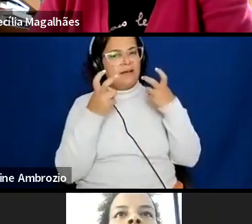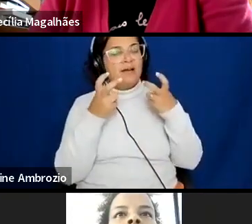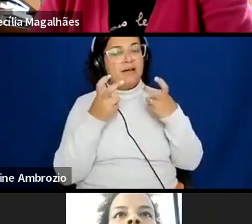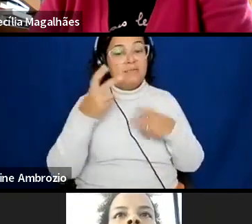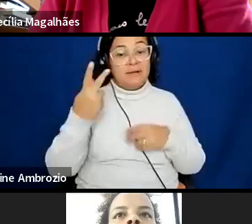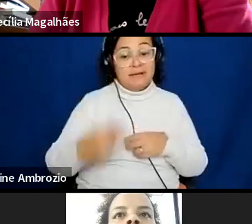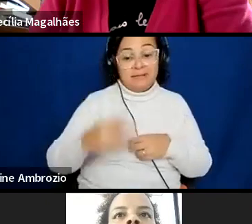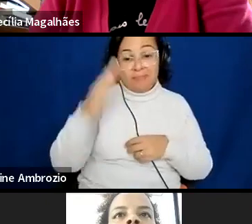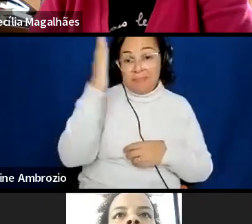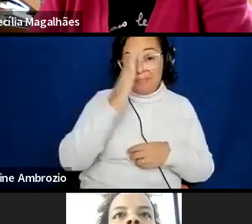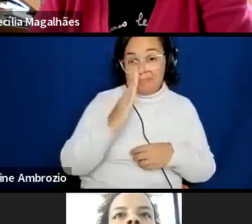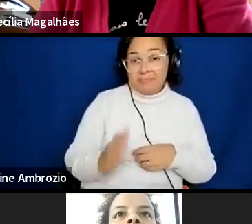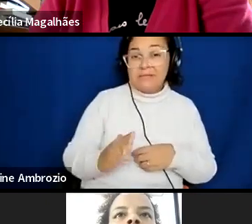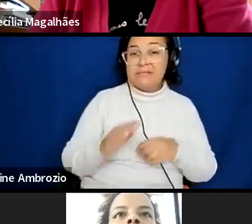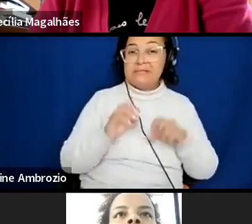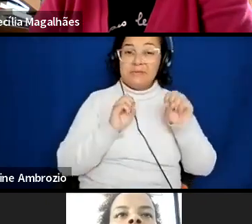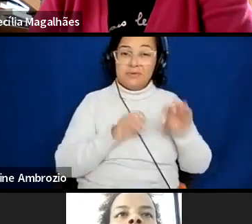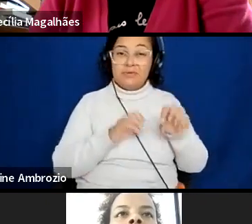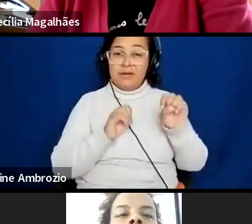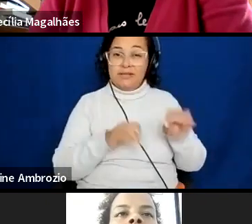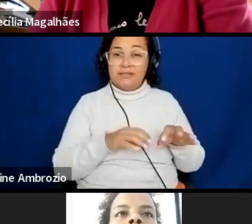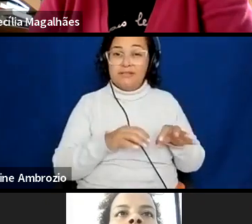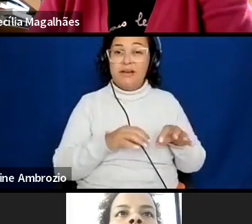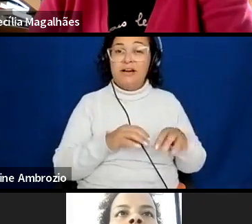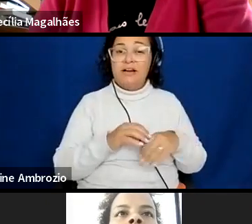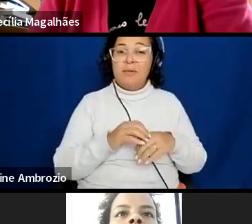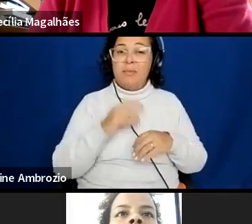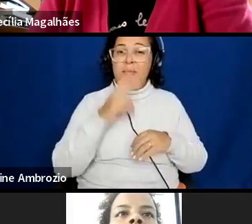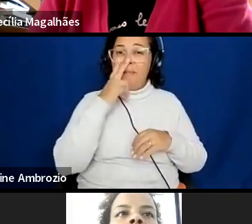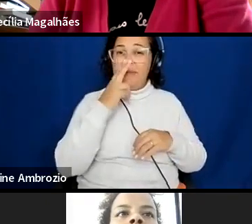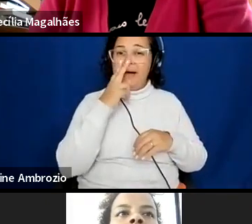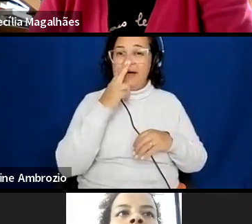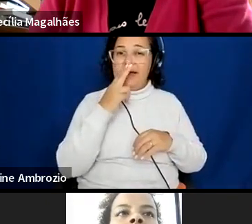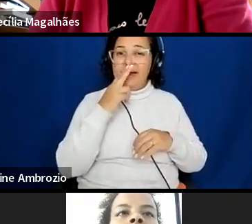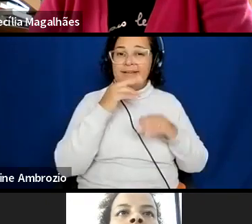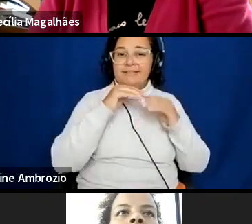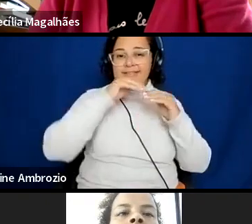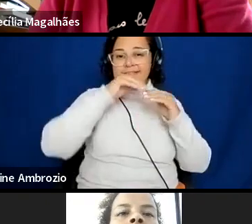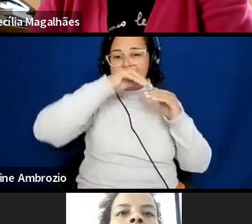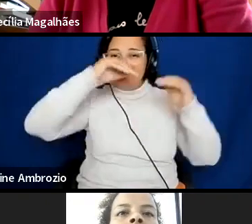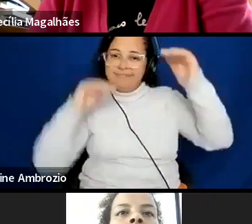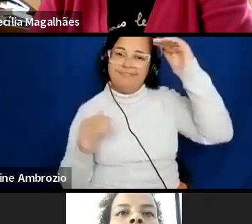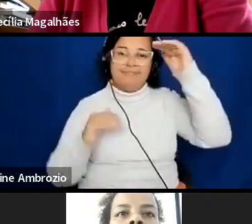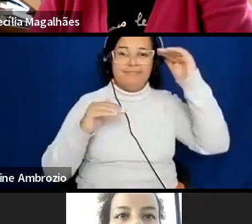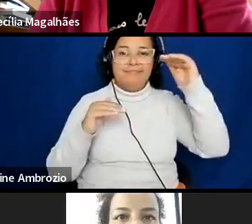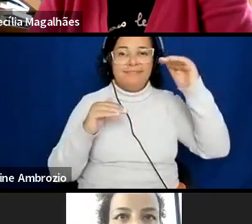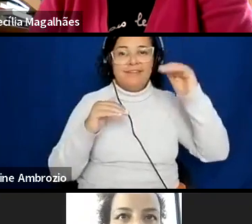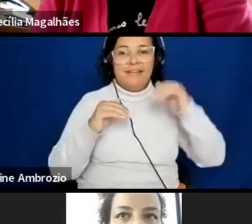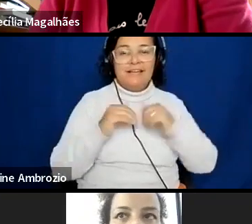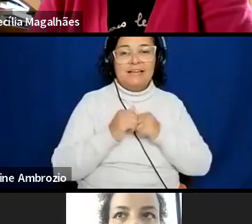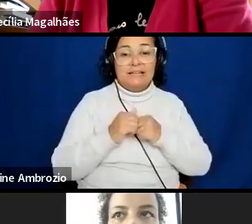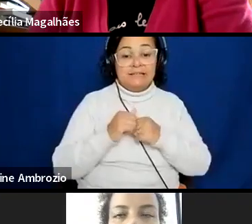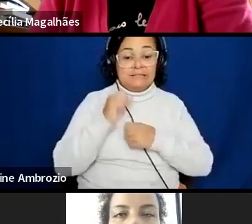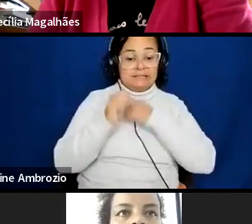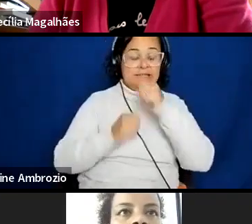brasileiro, ele tem se colocado acima da própria Constituição Federal, né, de